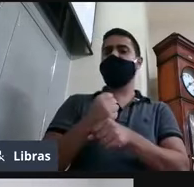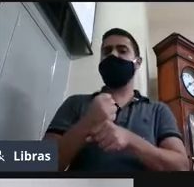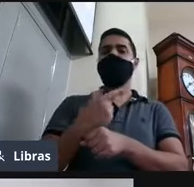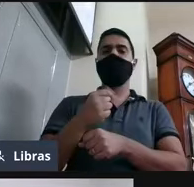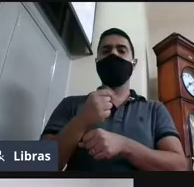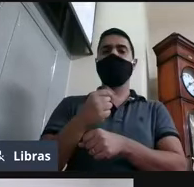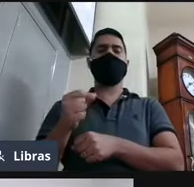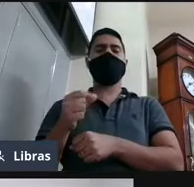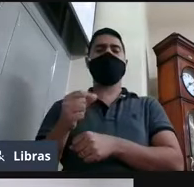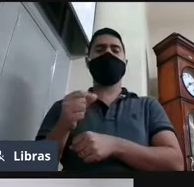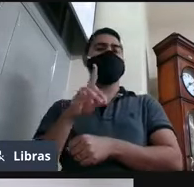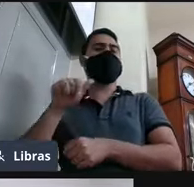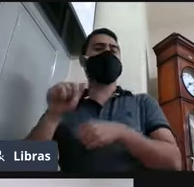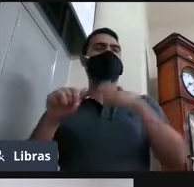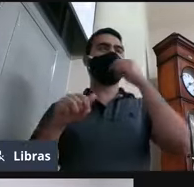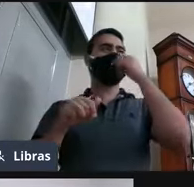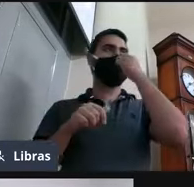no dia